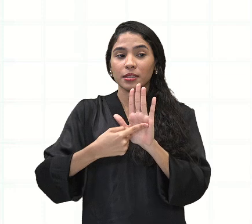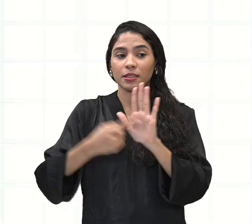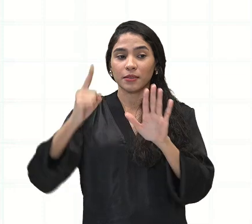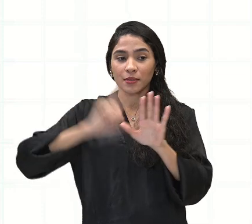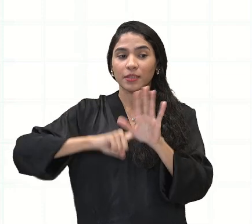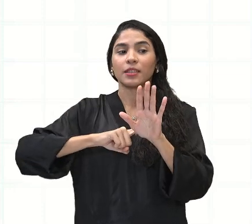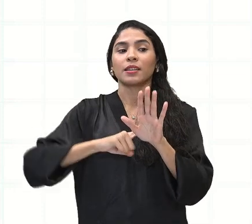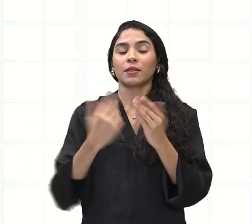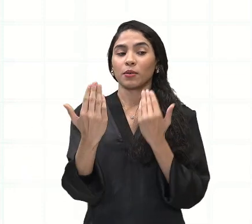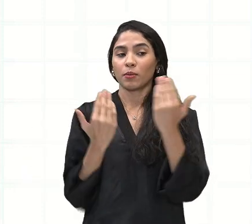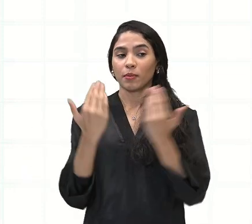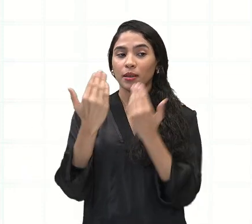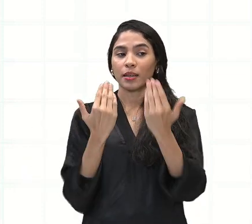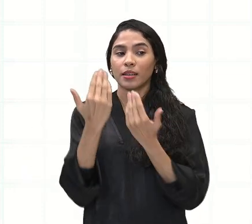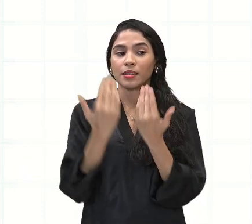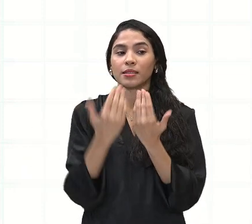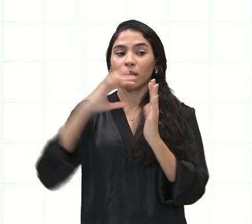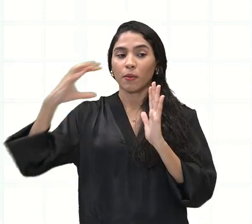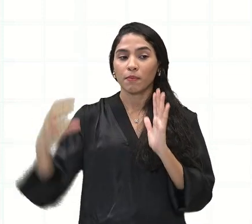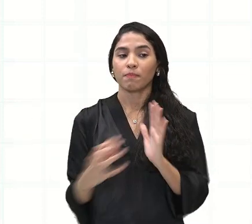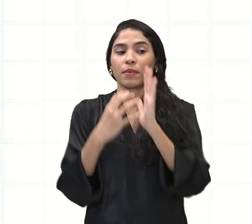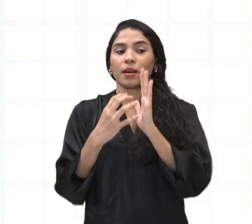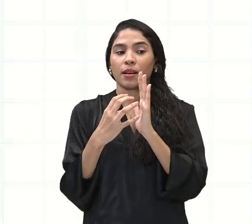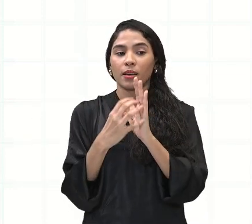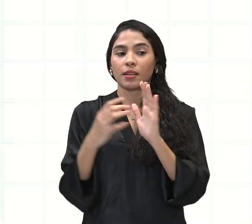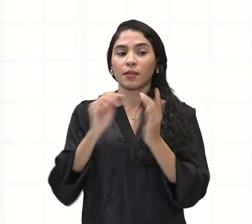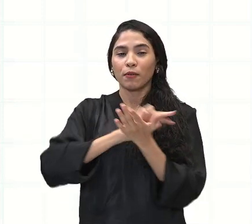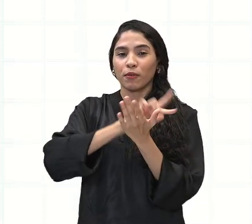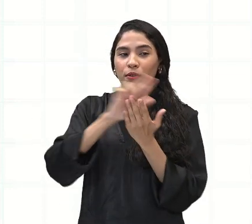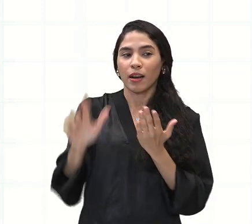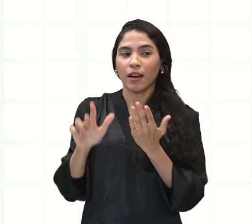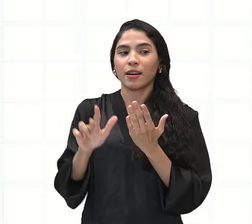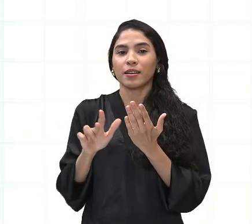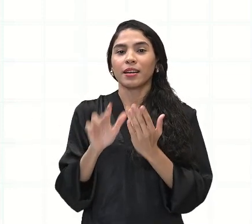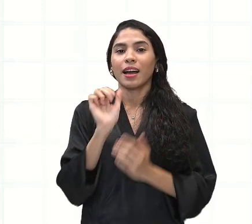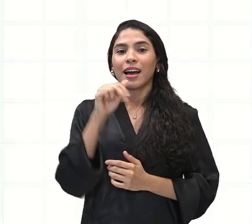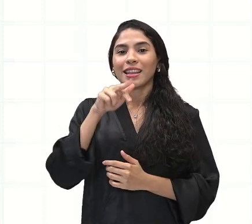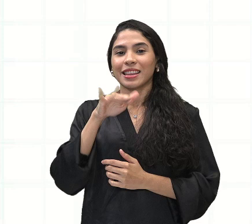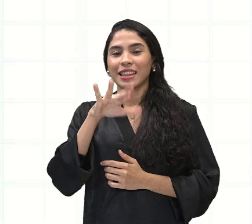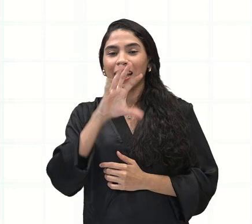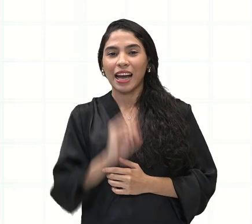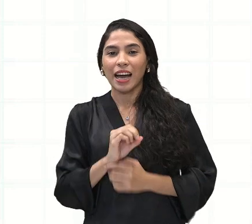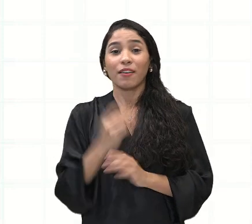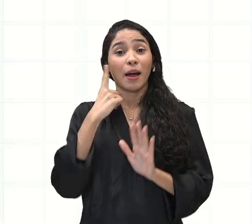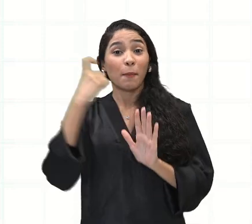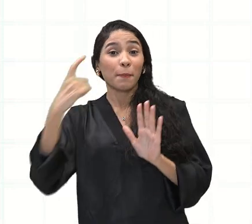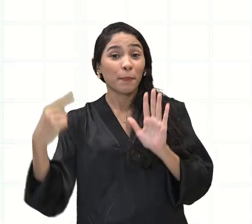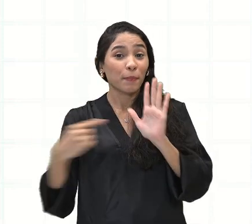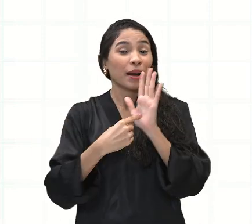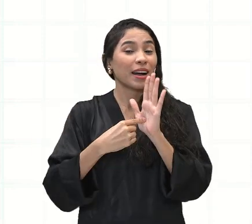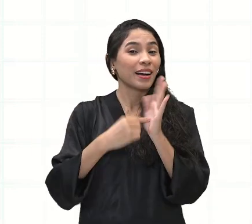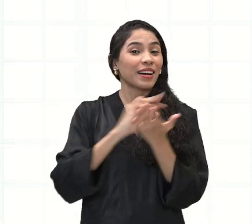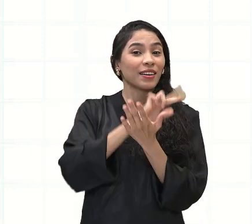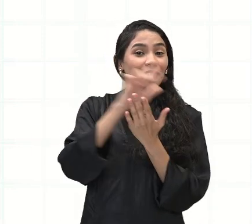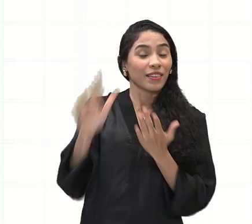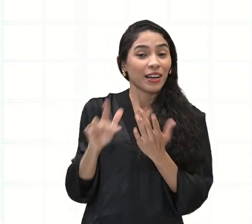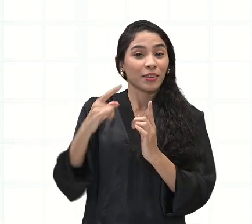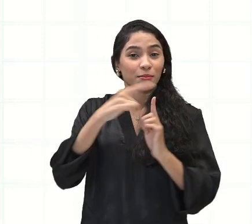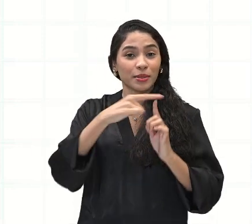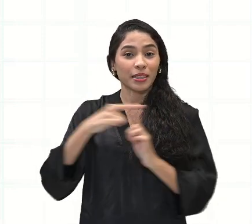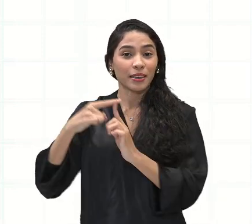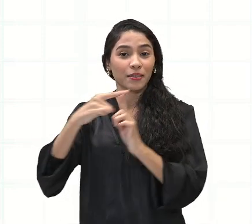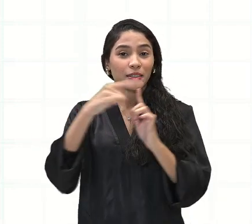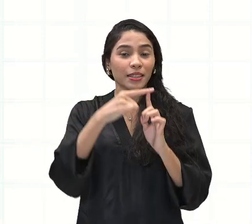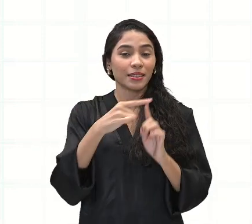comparação, hipérbole, paradoxo, antítese, pleonasmo, anáfora, gradação, onomatopeia, todas